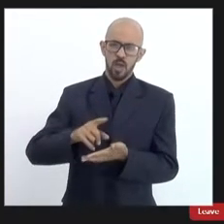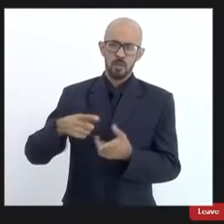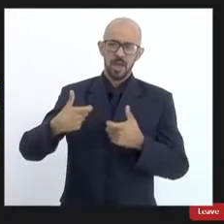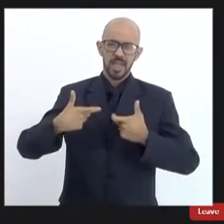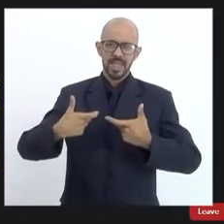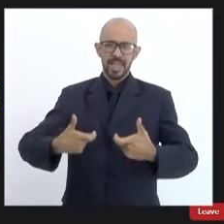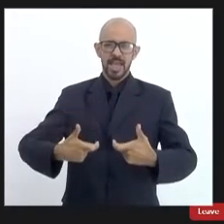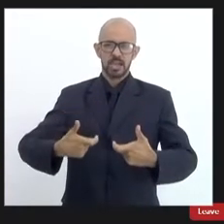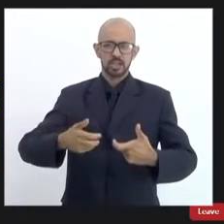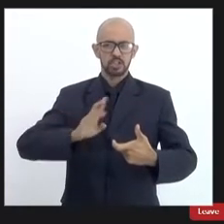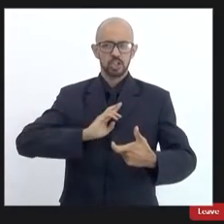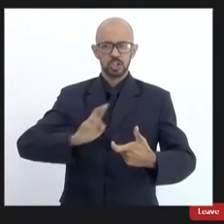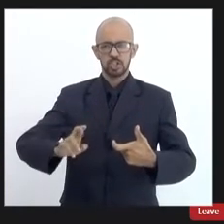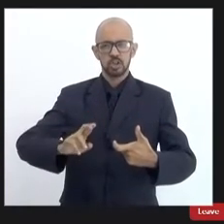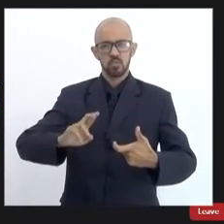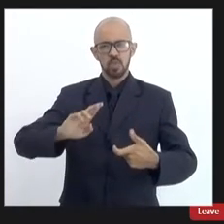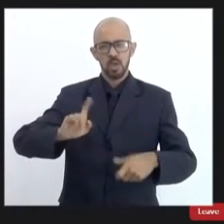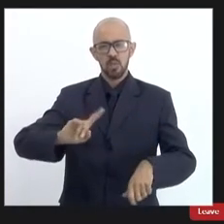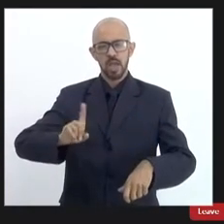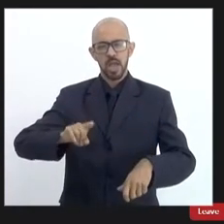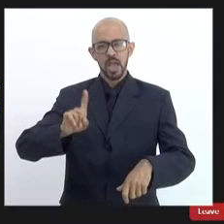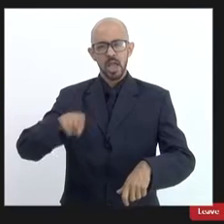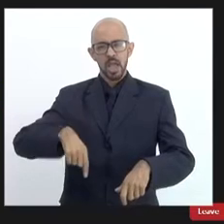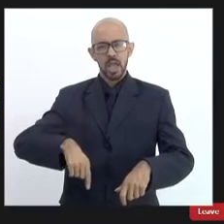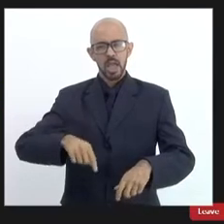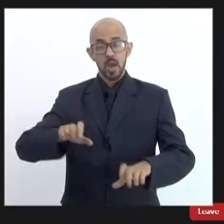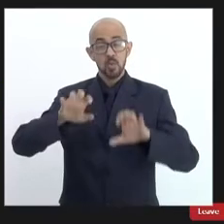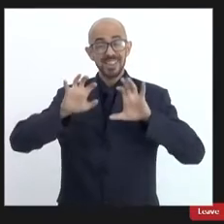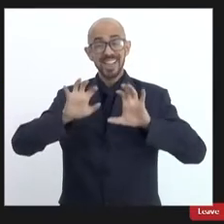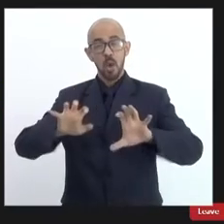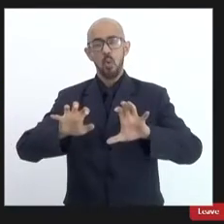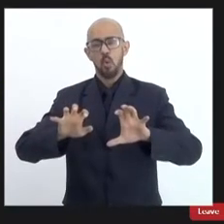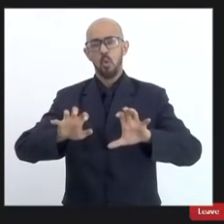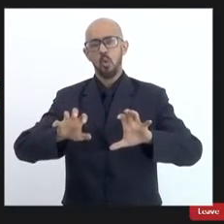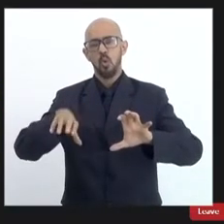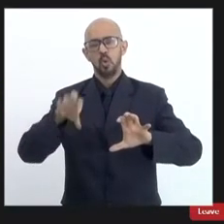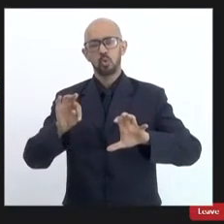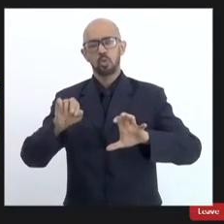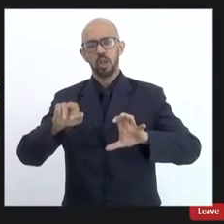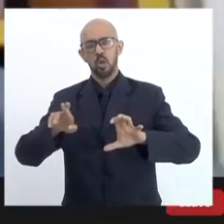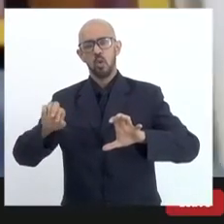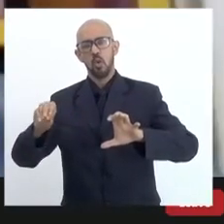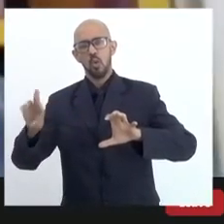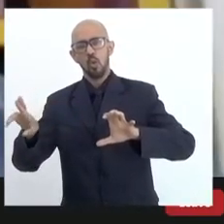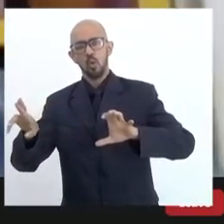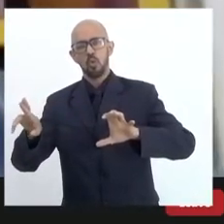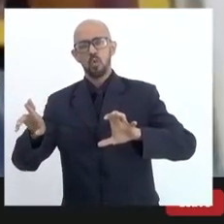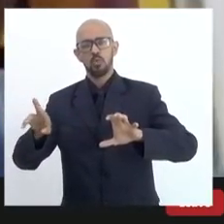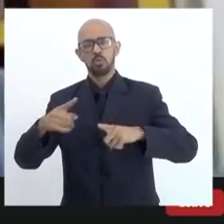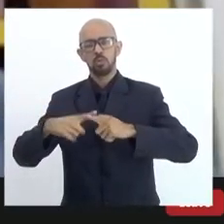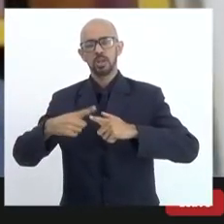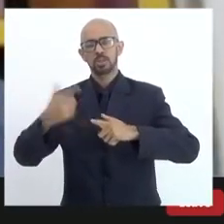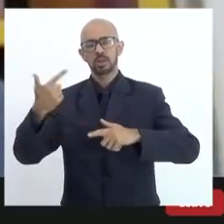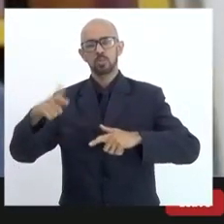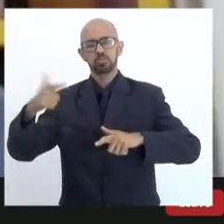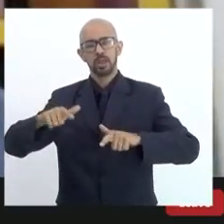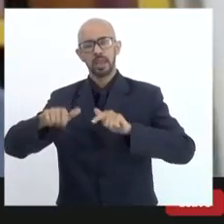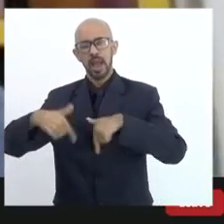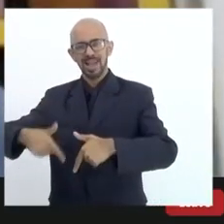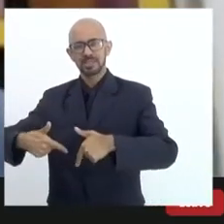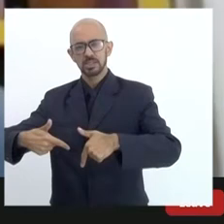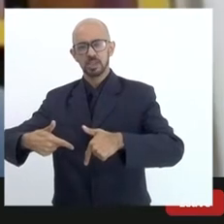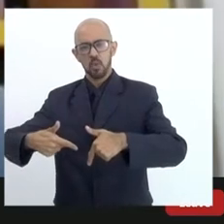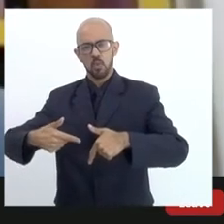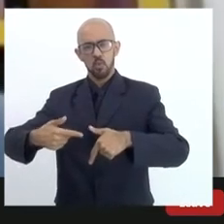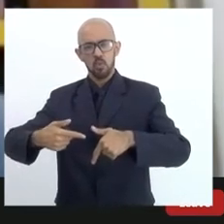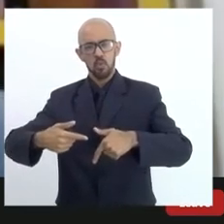gente faz crer, não é uma guerra, é uma agressão, é um terrorismo religioso, mas não é uma guerra, porque você não tem reação do outro lado. Né?